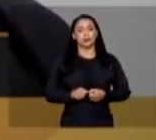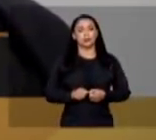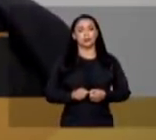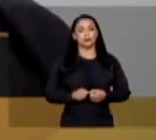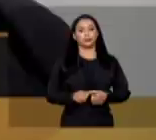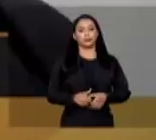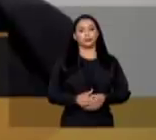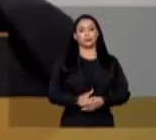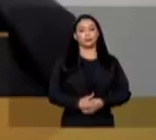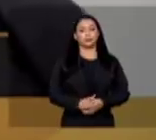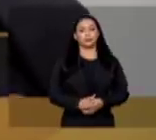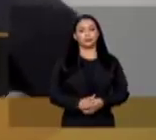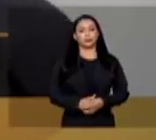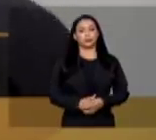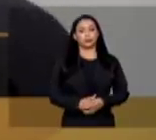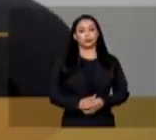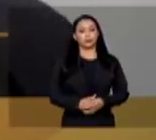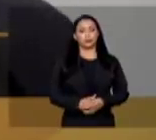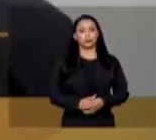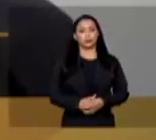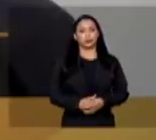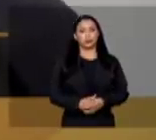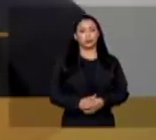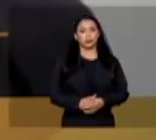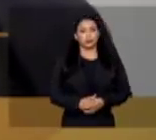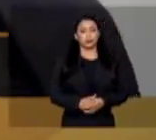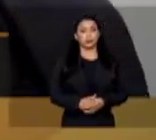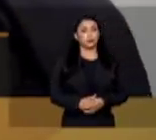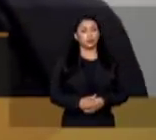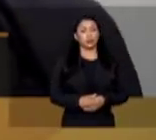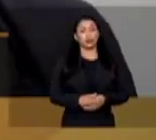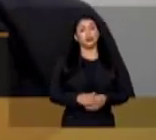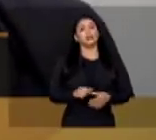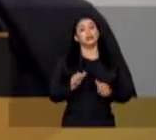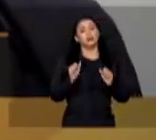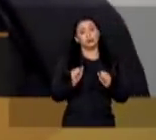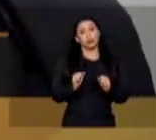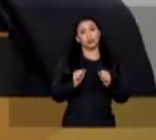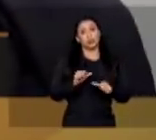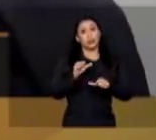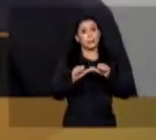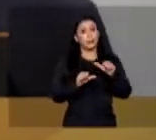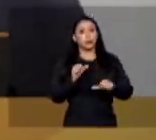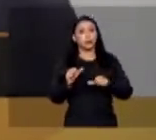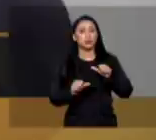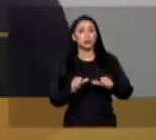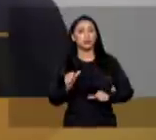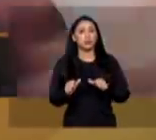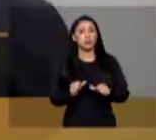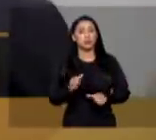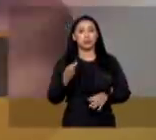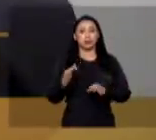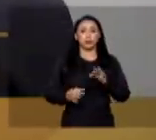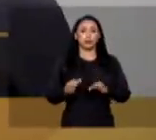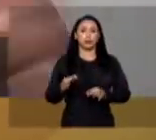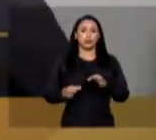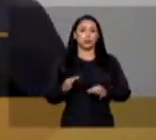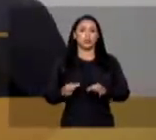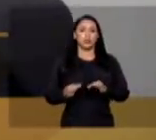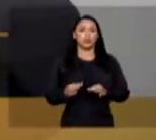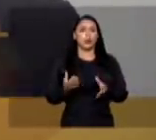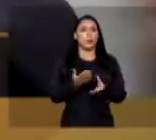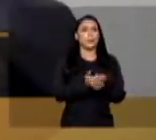puro e volátil voluntarismo judicial. Aquele passeio trôpego